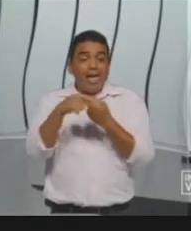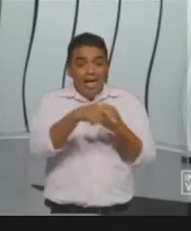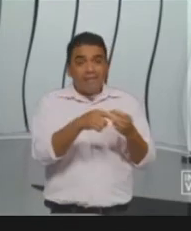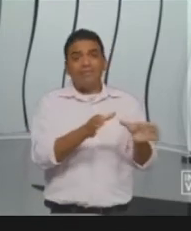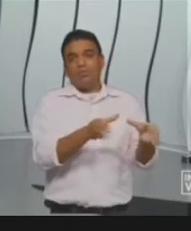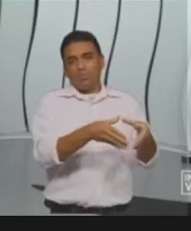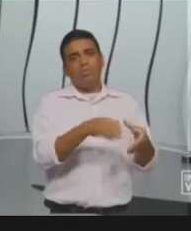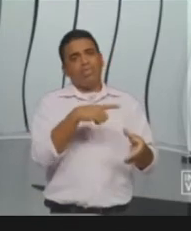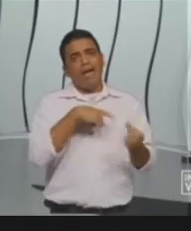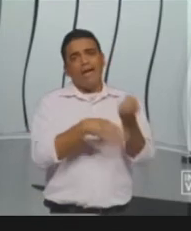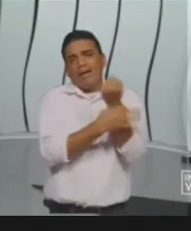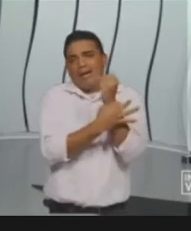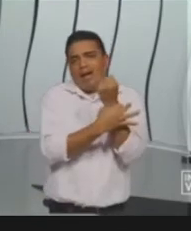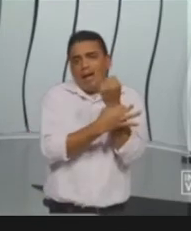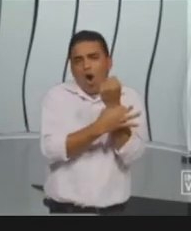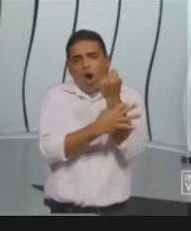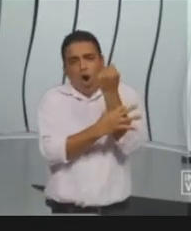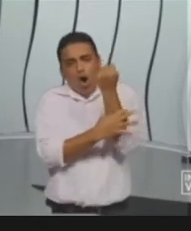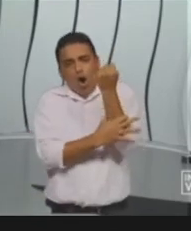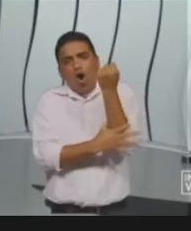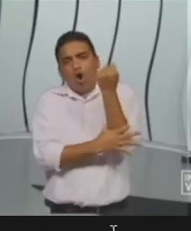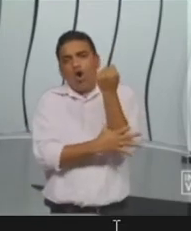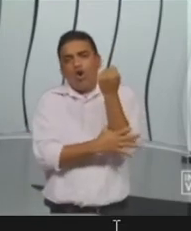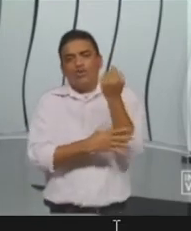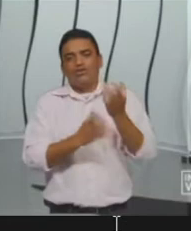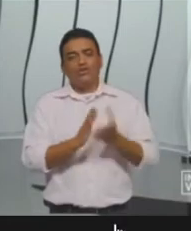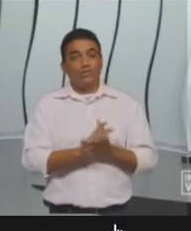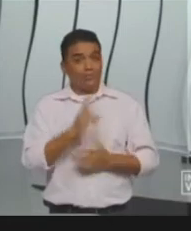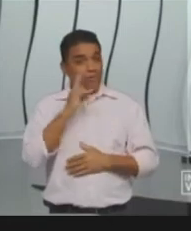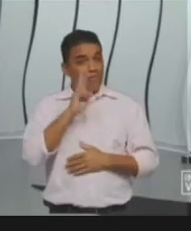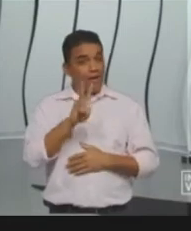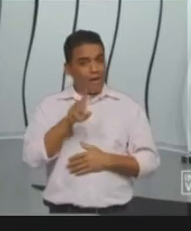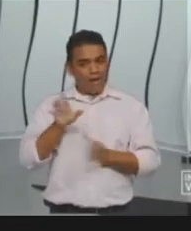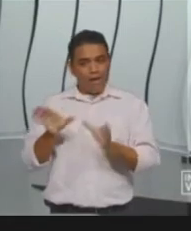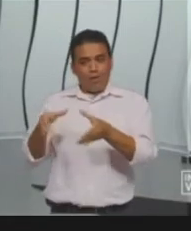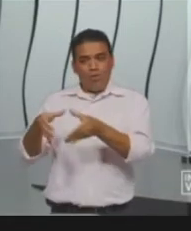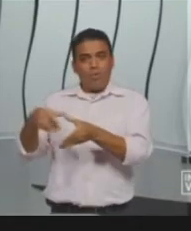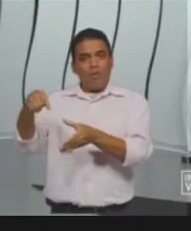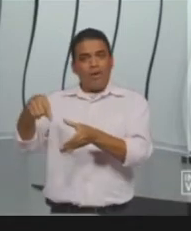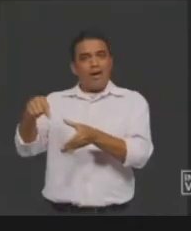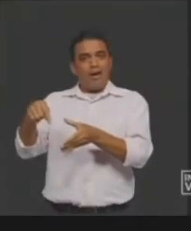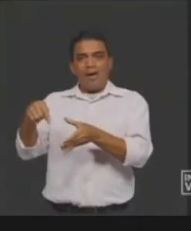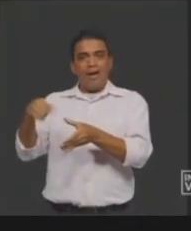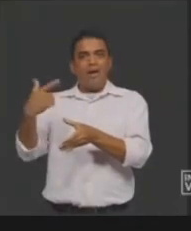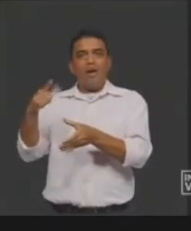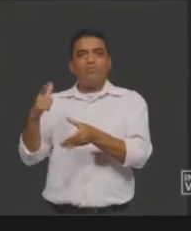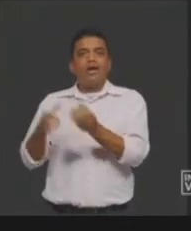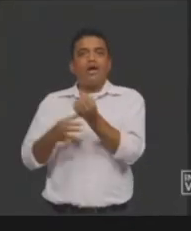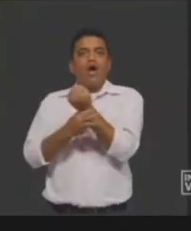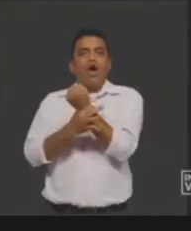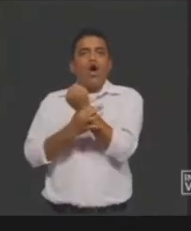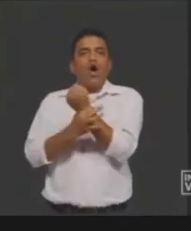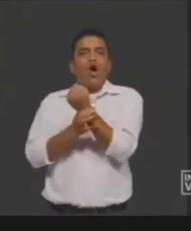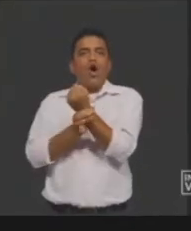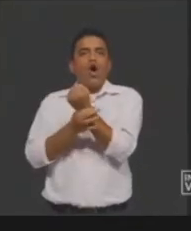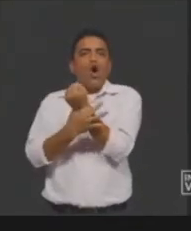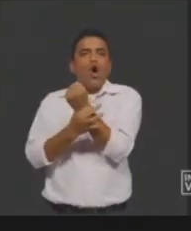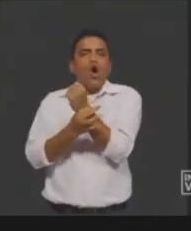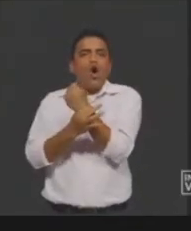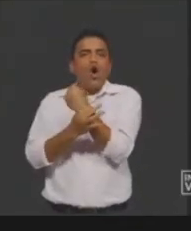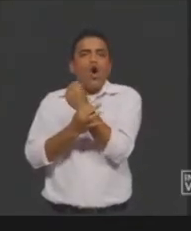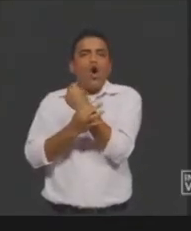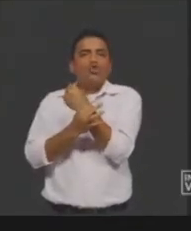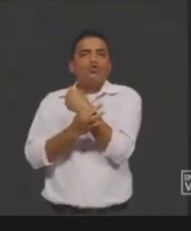mais sobre isso. Vamos aqui para os invertebrados. Temos aqui, por exemplo, a figura aqui de um